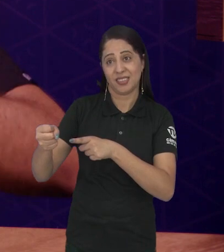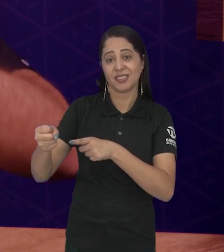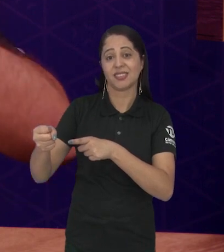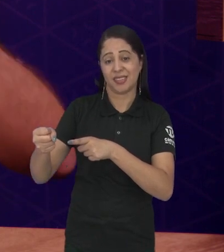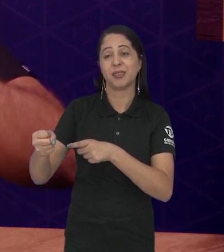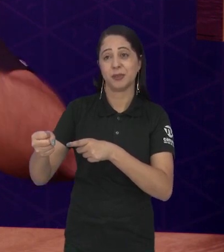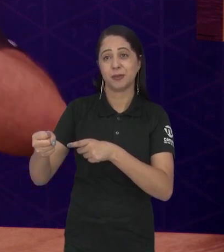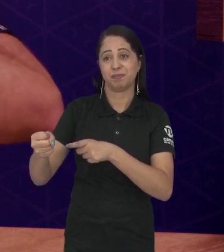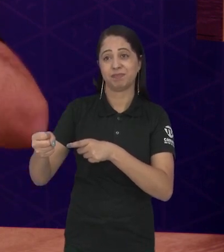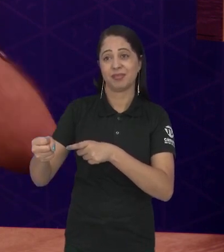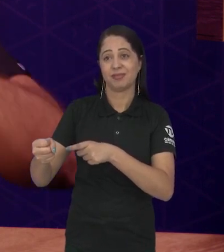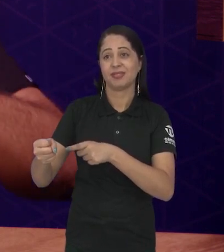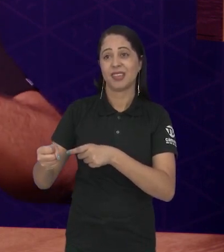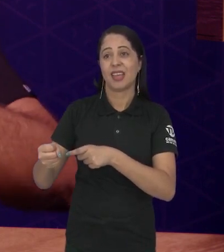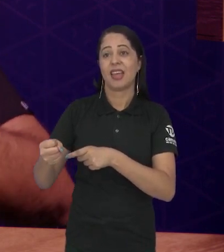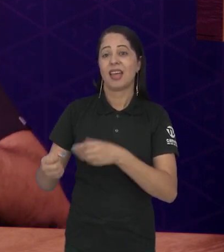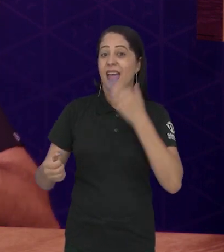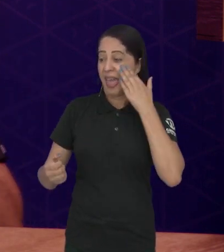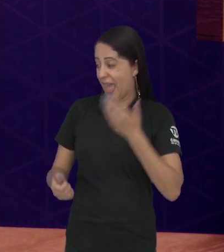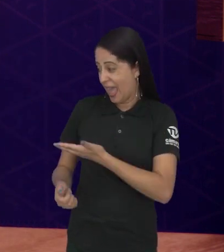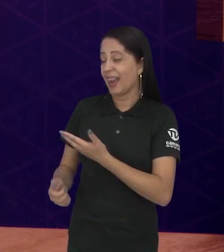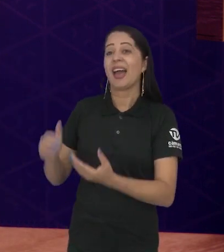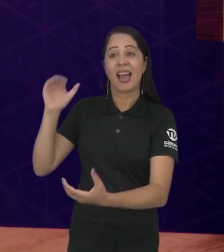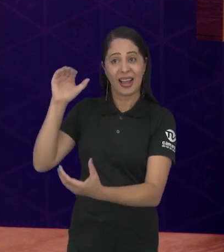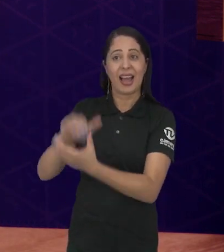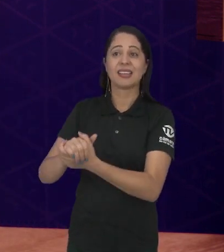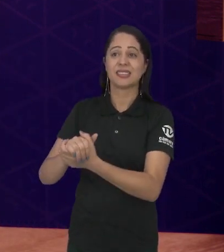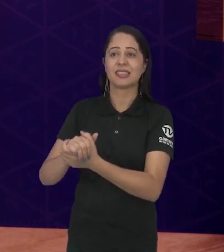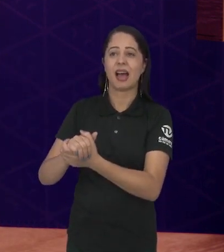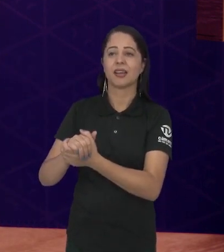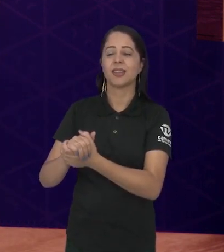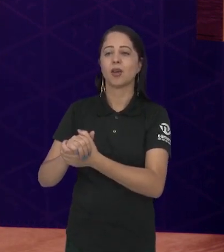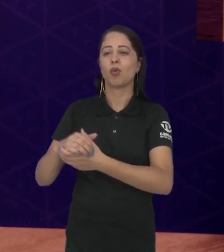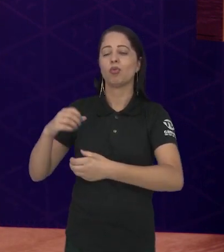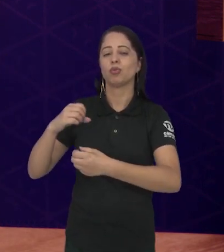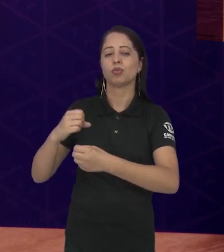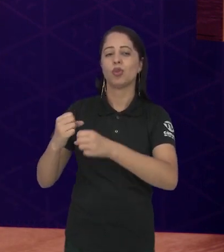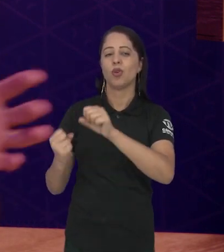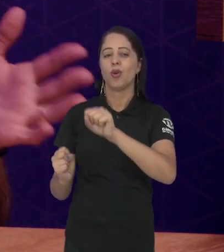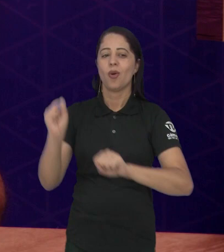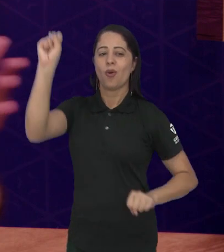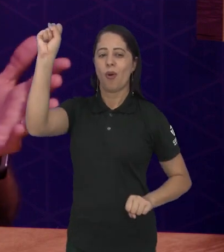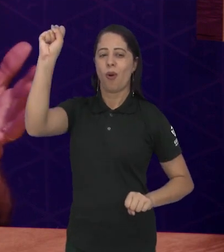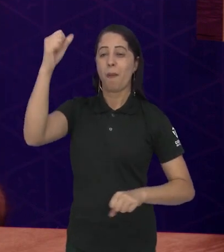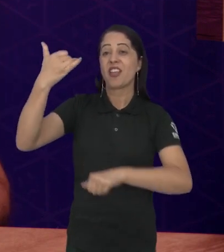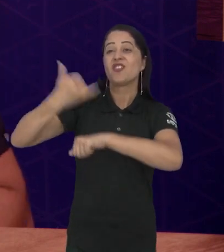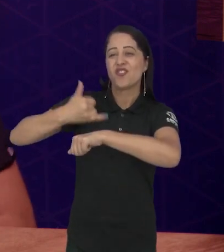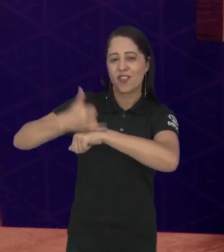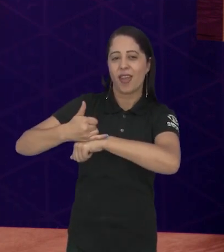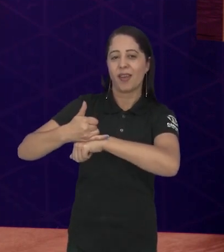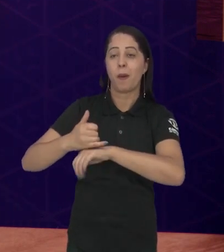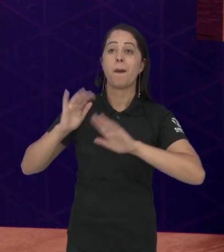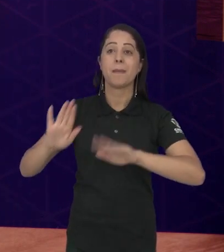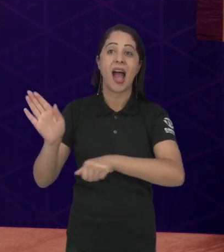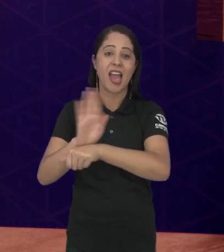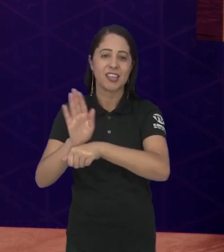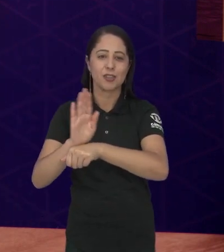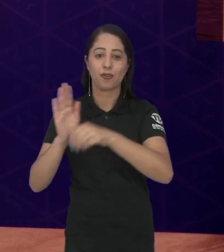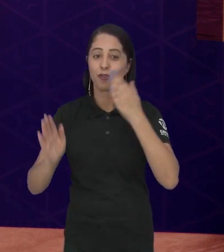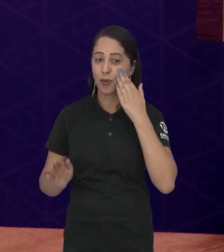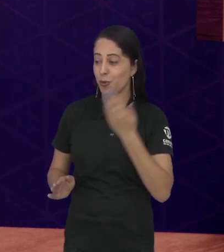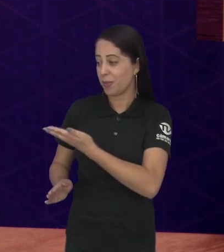a mulher do Homem de Ferro, né? Só que é lógico, ela estava atuando lá em Shakespeare Apaixonado, lá